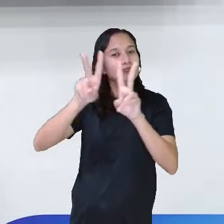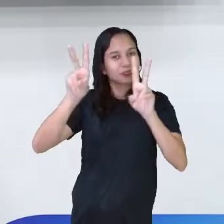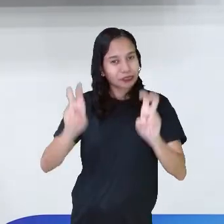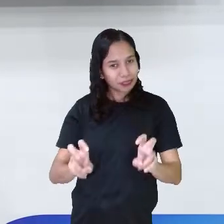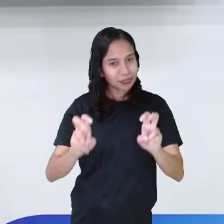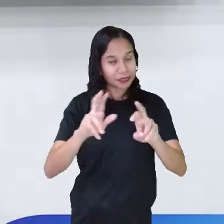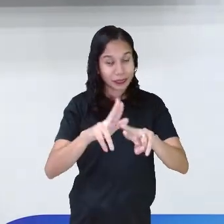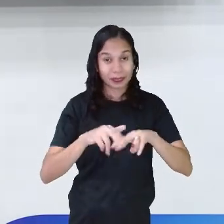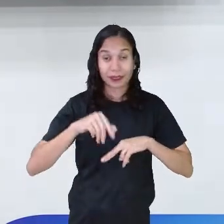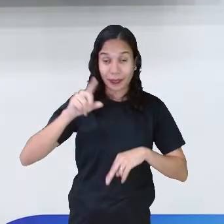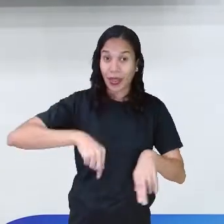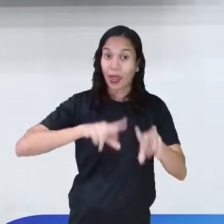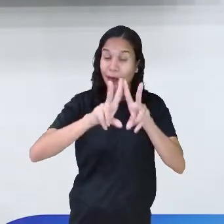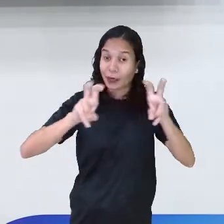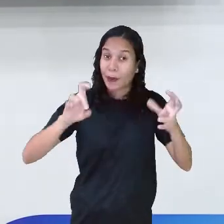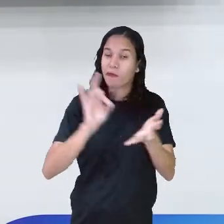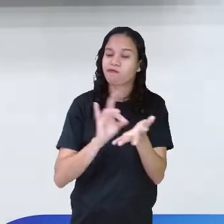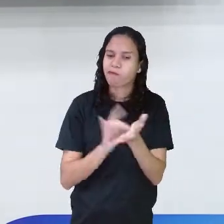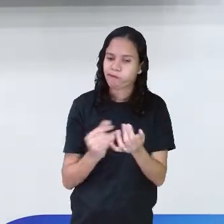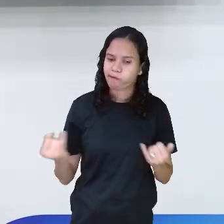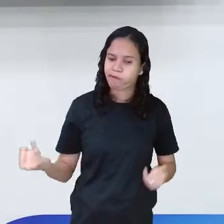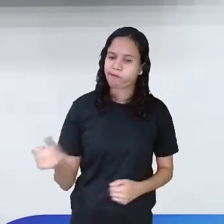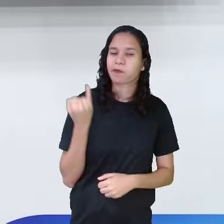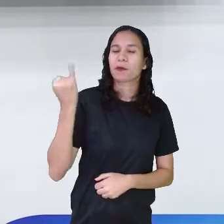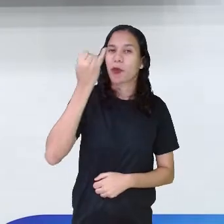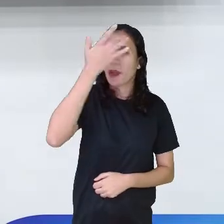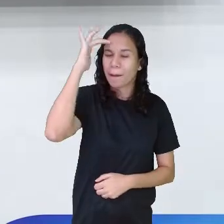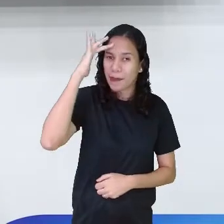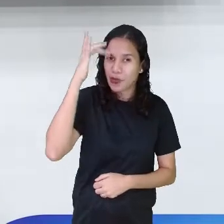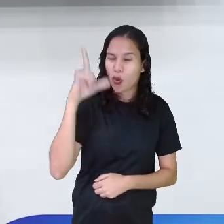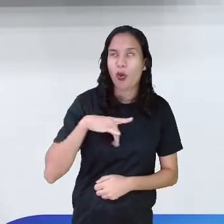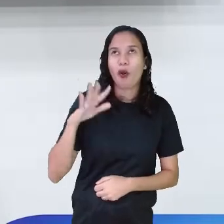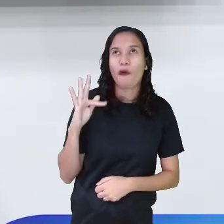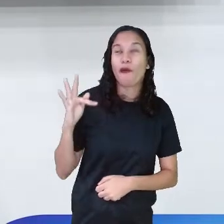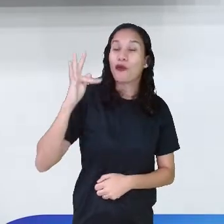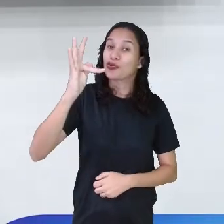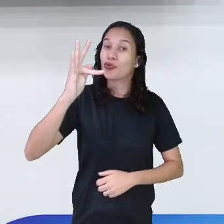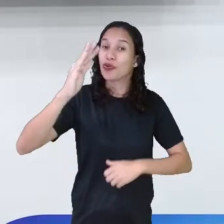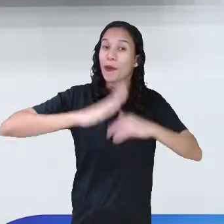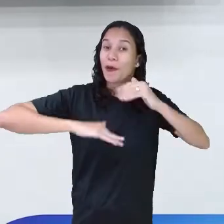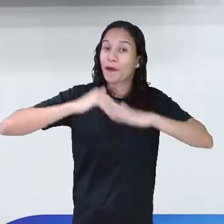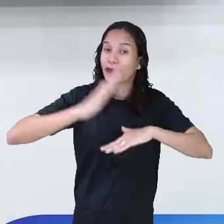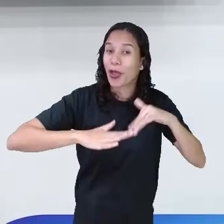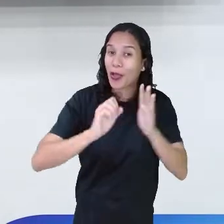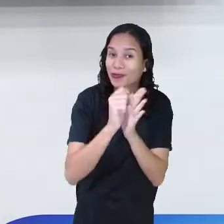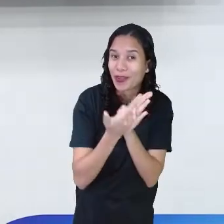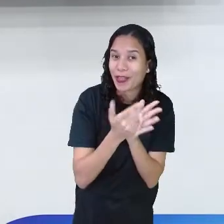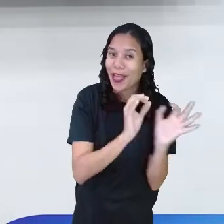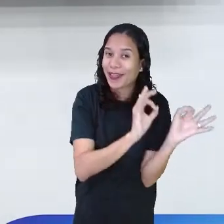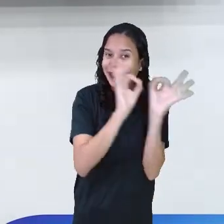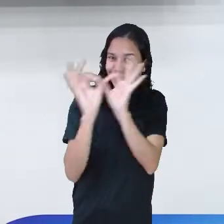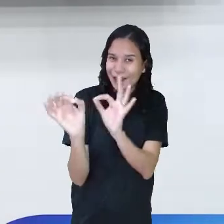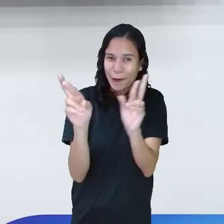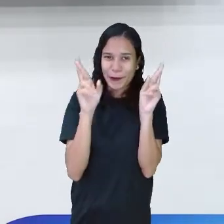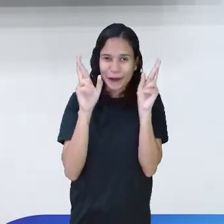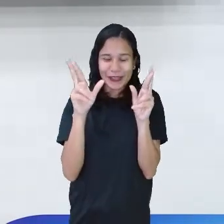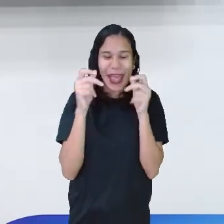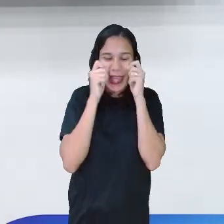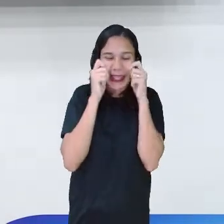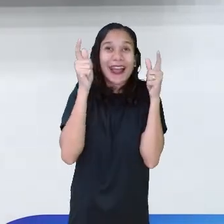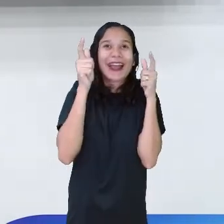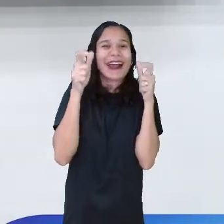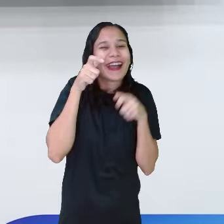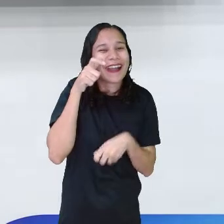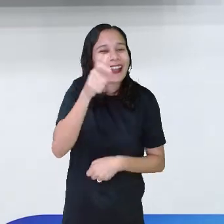tema, porque é um tema muito rico. Quem sabe tem algum futuro jornalista aí nos assistindo e eu espero que tenha despertado em